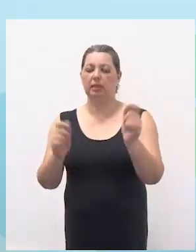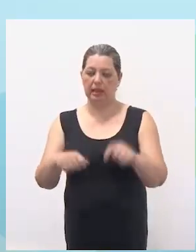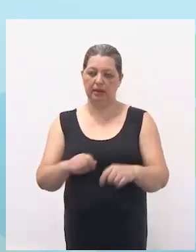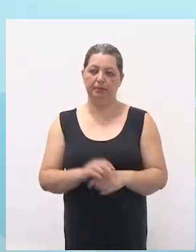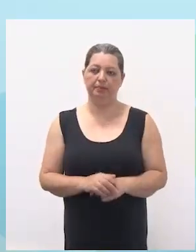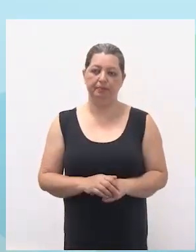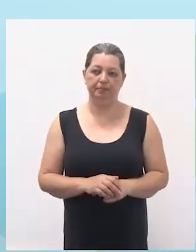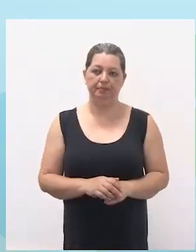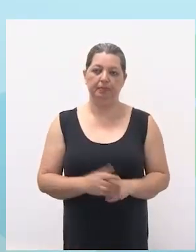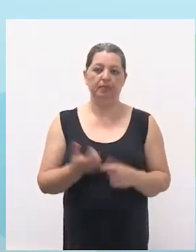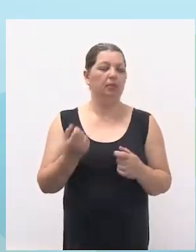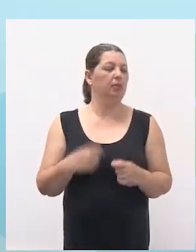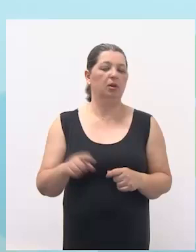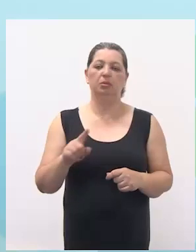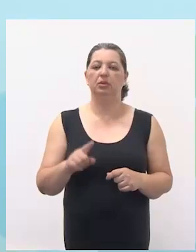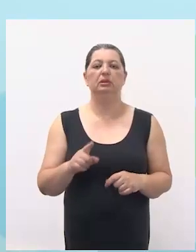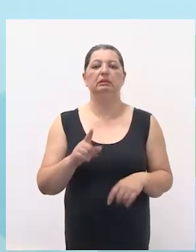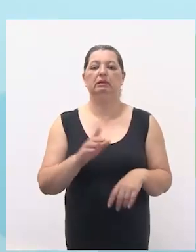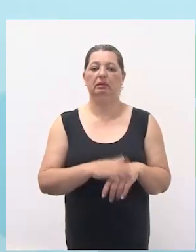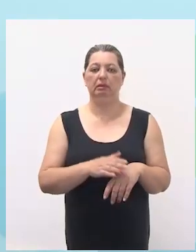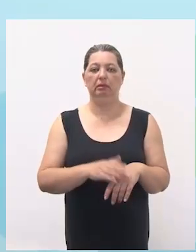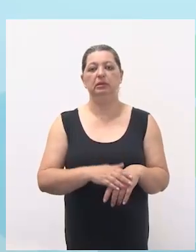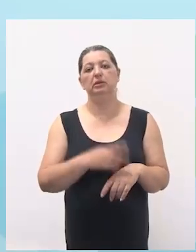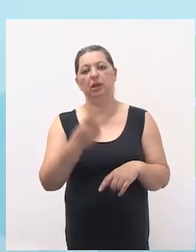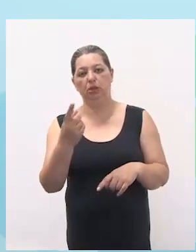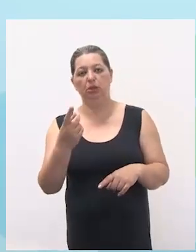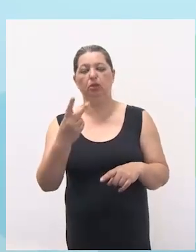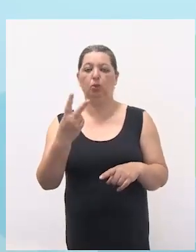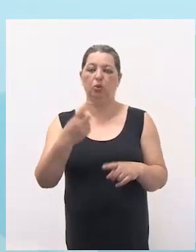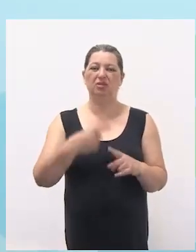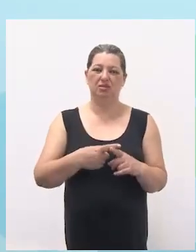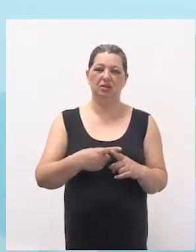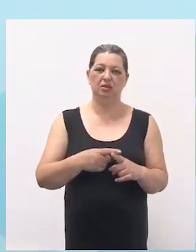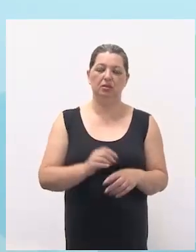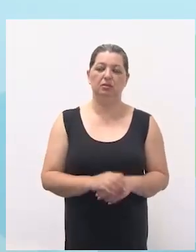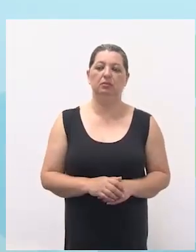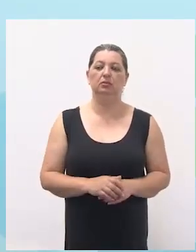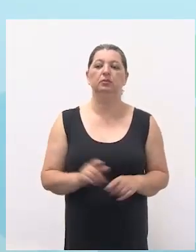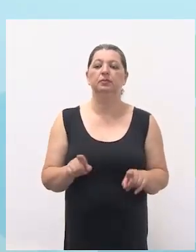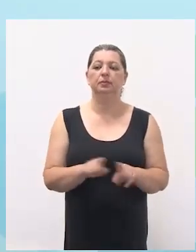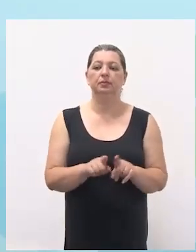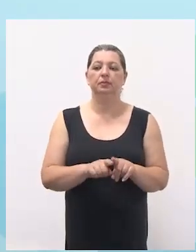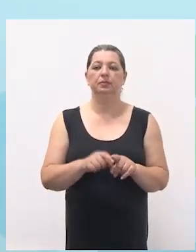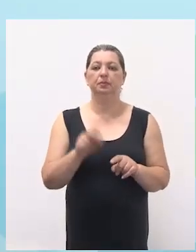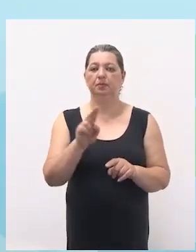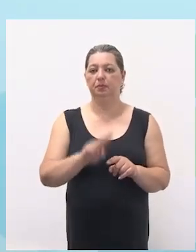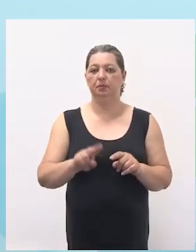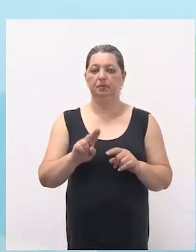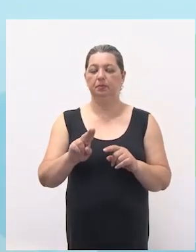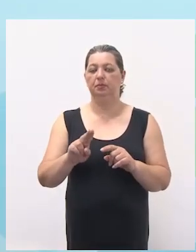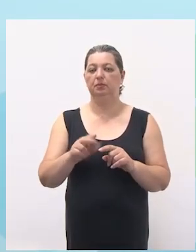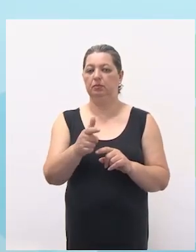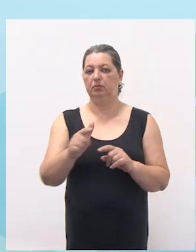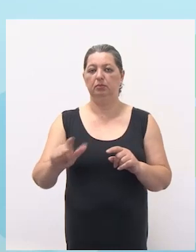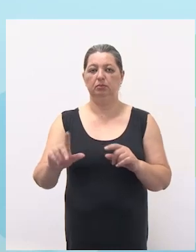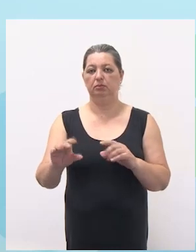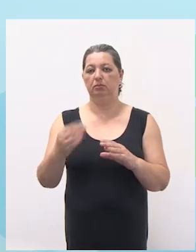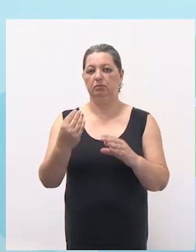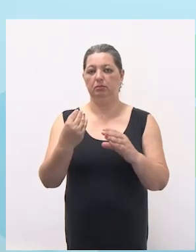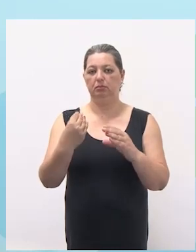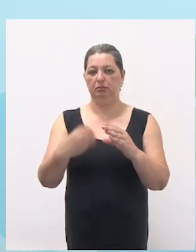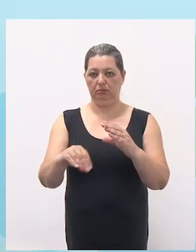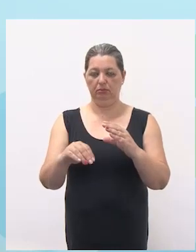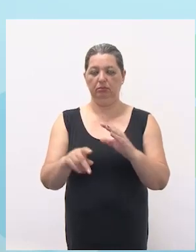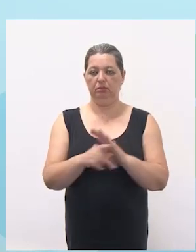precisa refazer, né? O retrabalho. Inclusive, no reutilizar postagens, já aparece até as turmas que